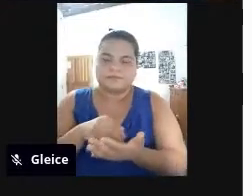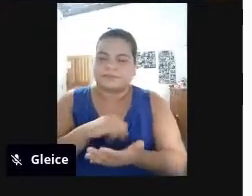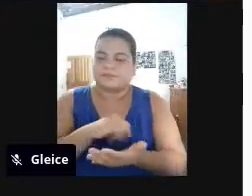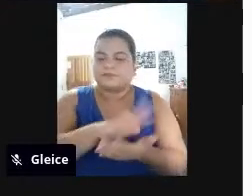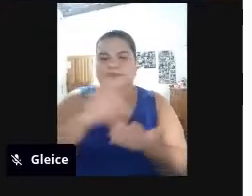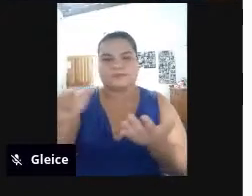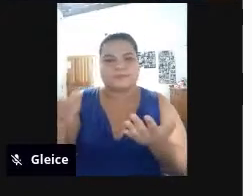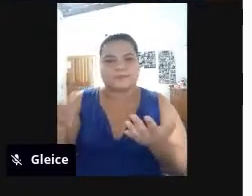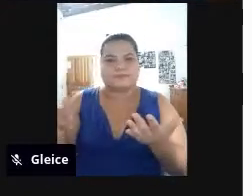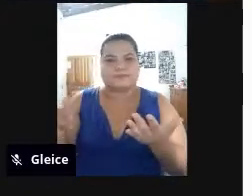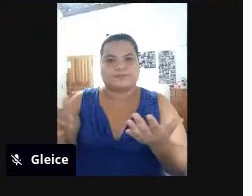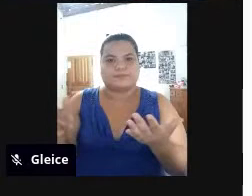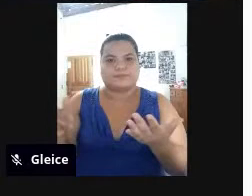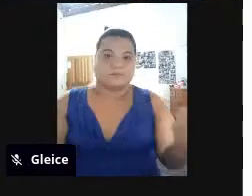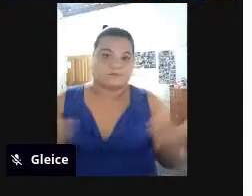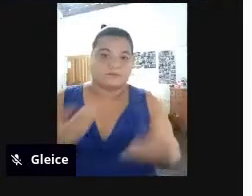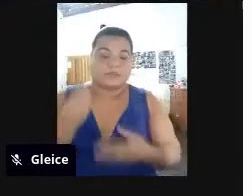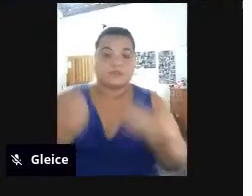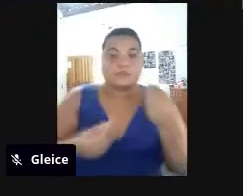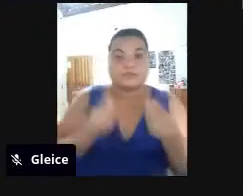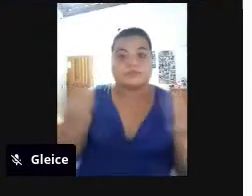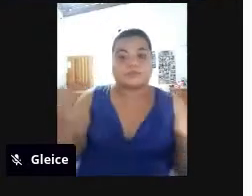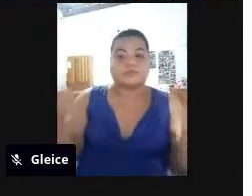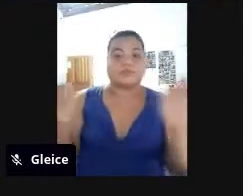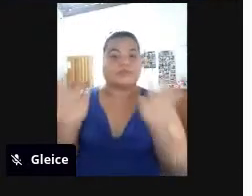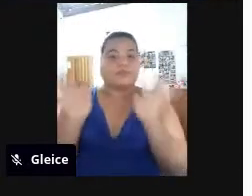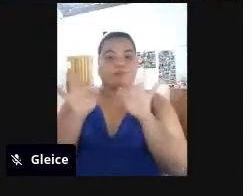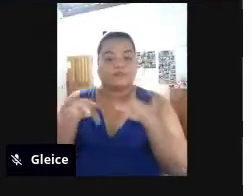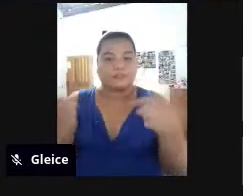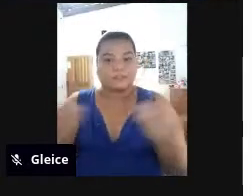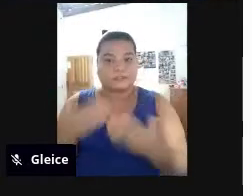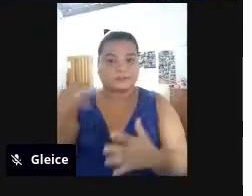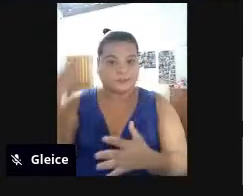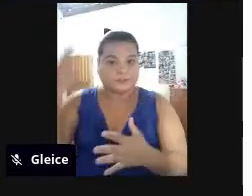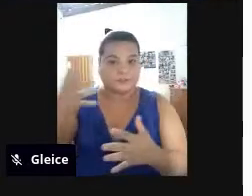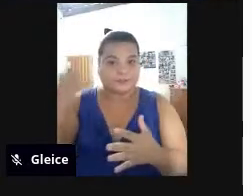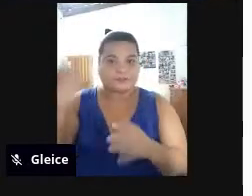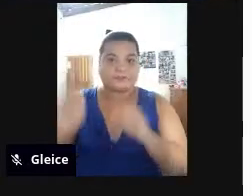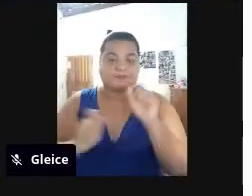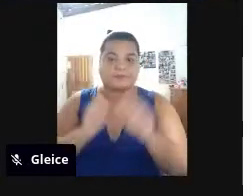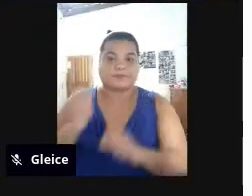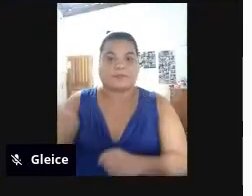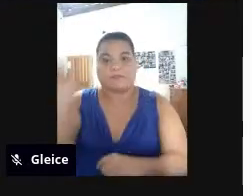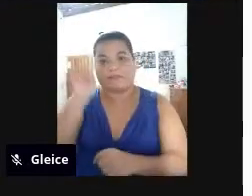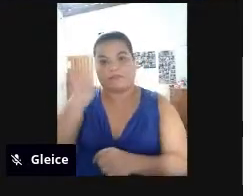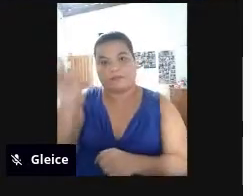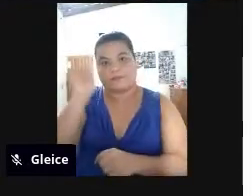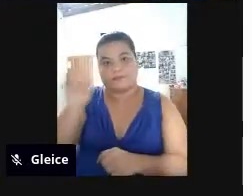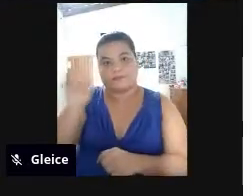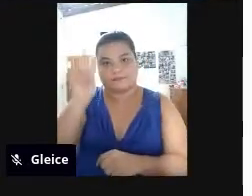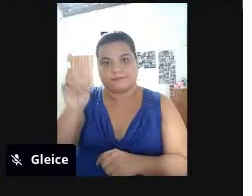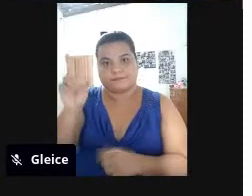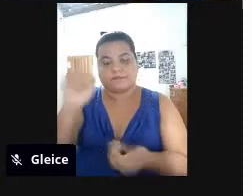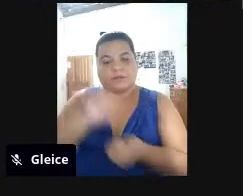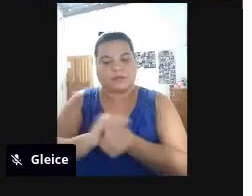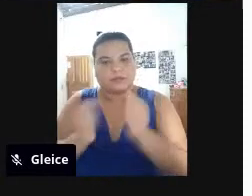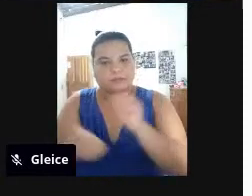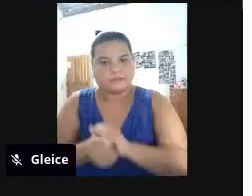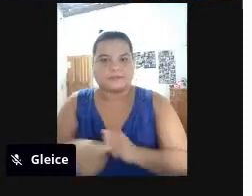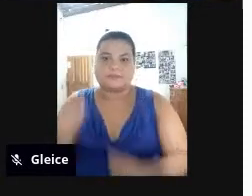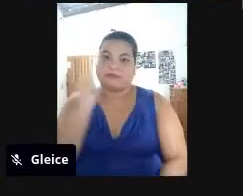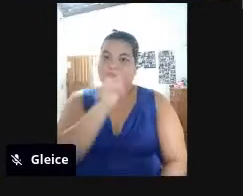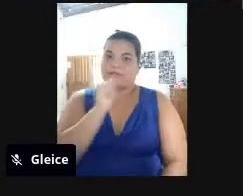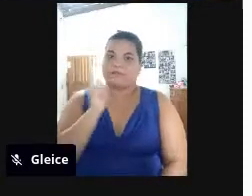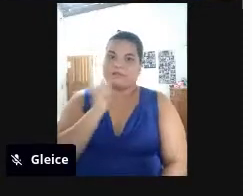palestra de hoje, lembrem-se, a adequação energética ela é importantíssima no âmbito